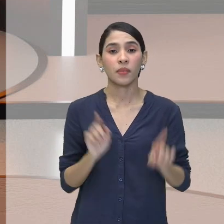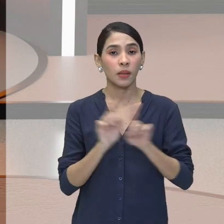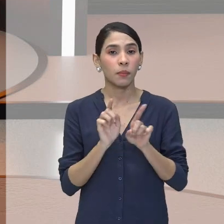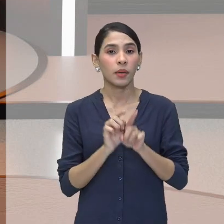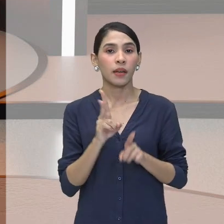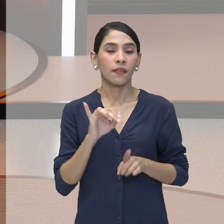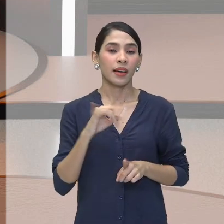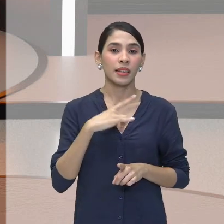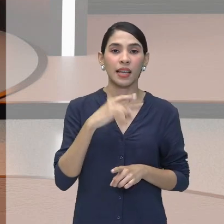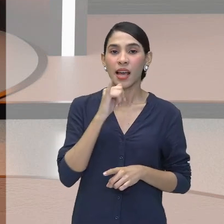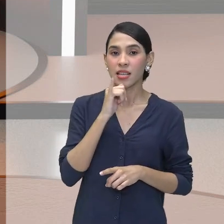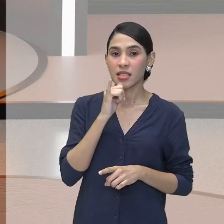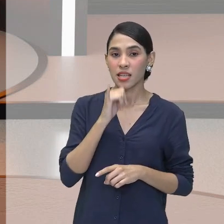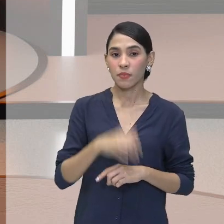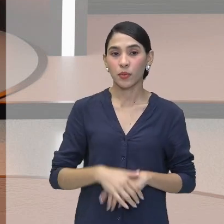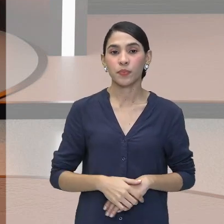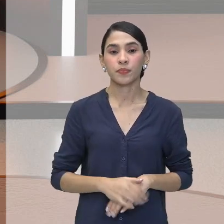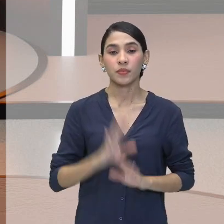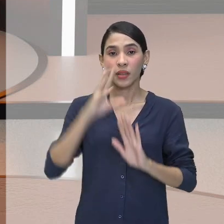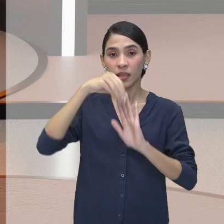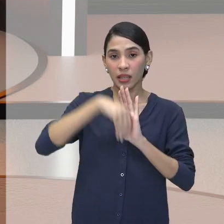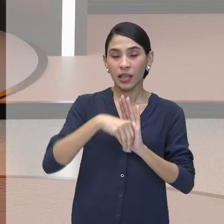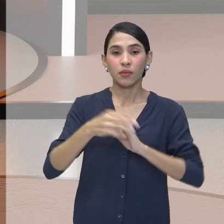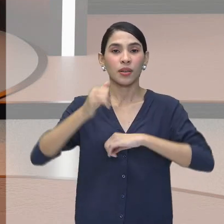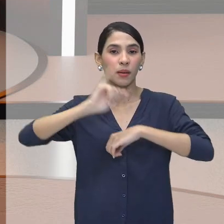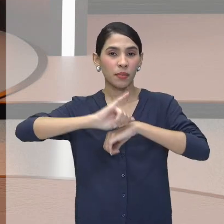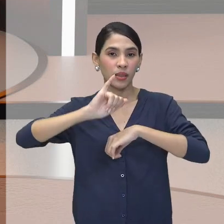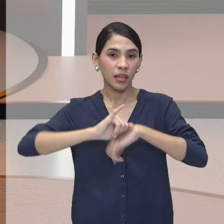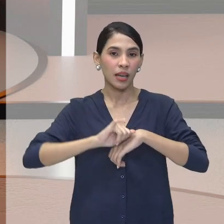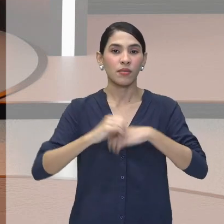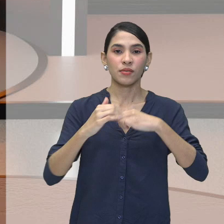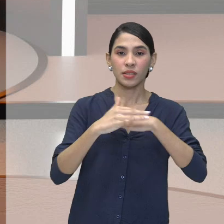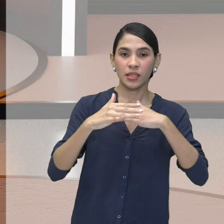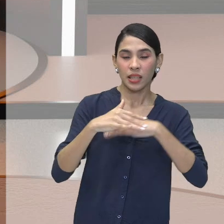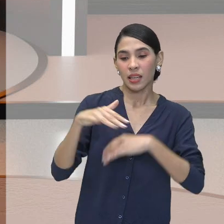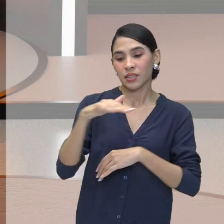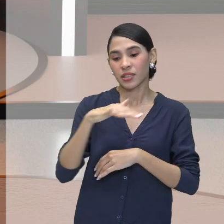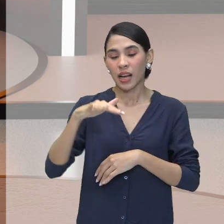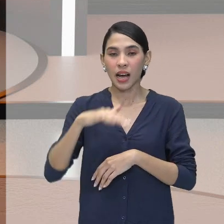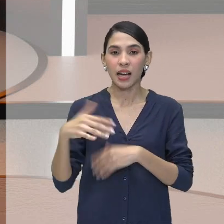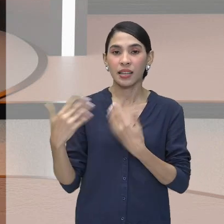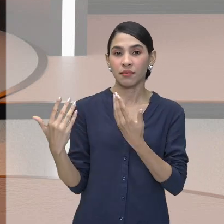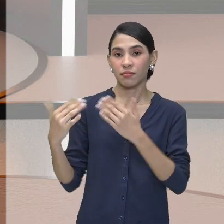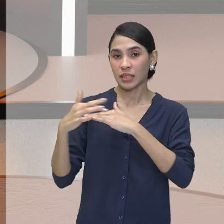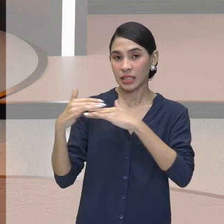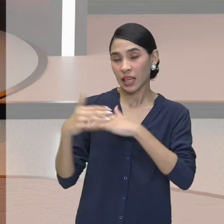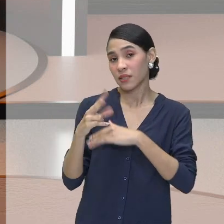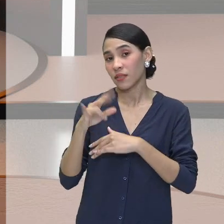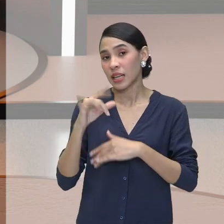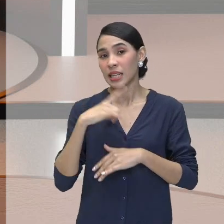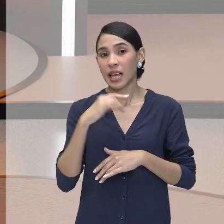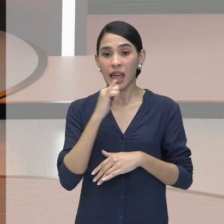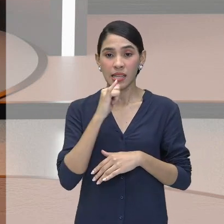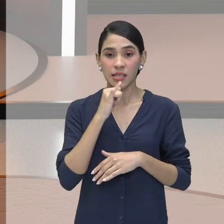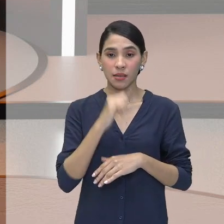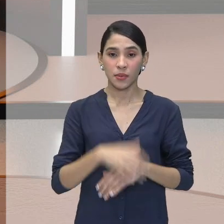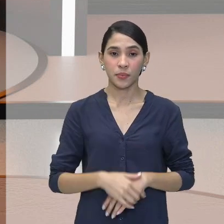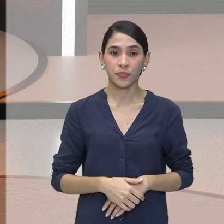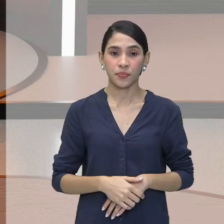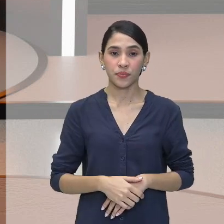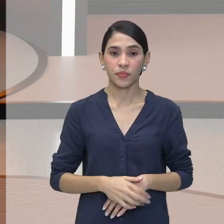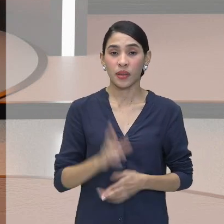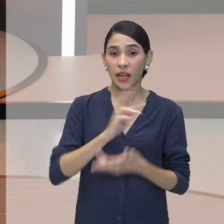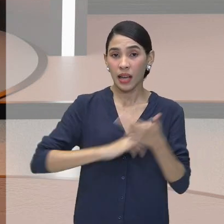também, por exemplo, dentro das capitais, dentro das cidades, nos setores urbanos, nós vamos ter, por exemplo, a